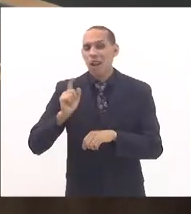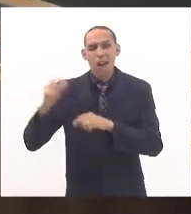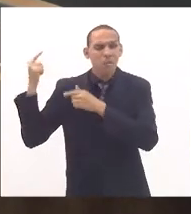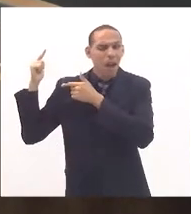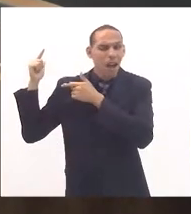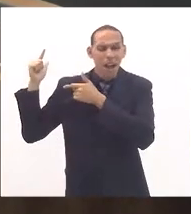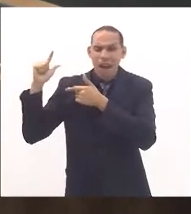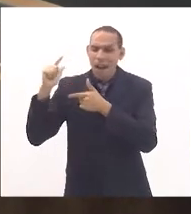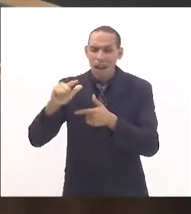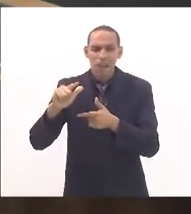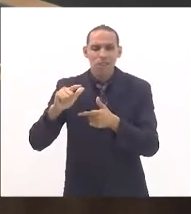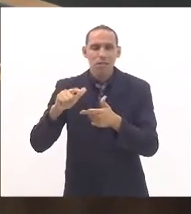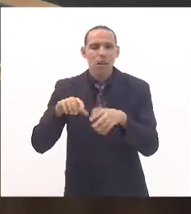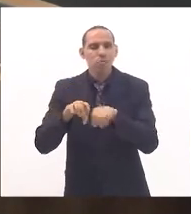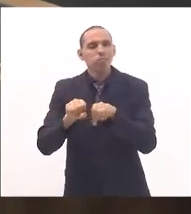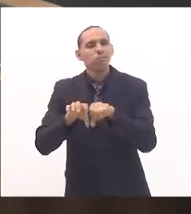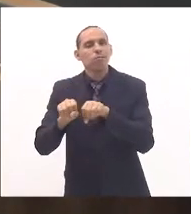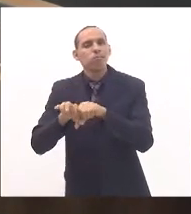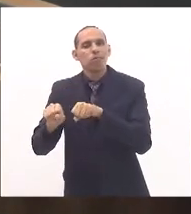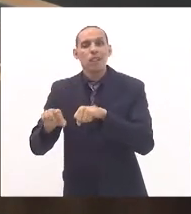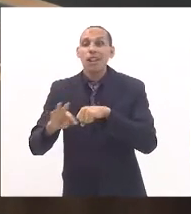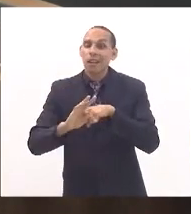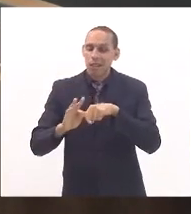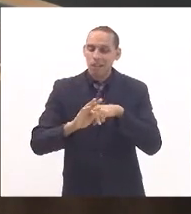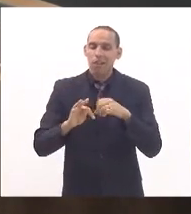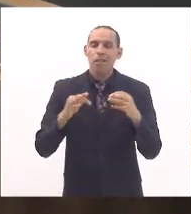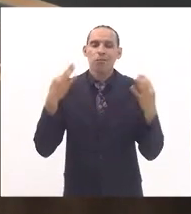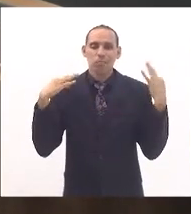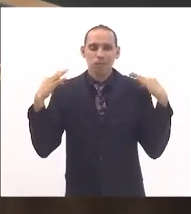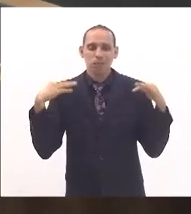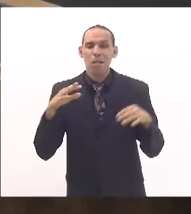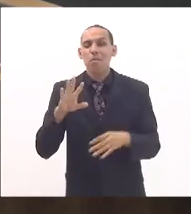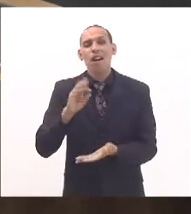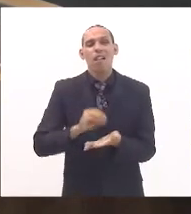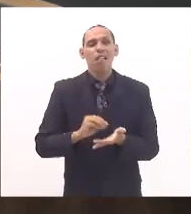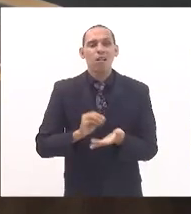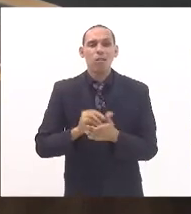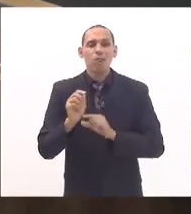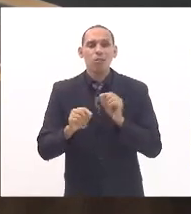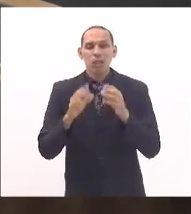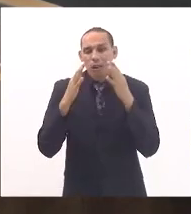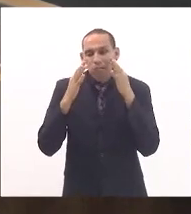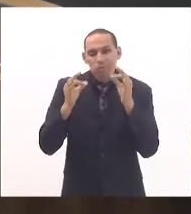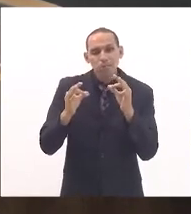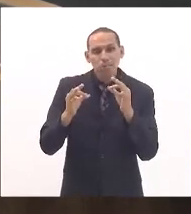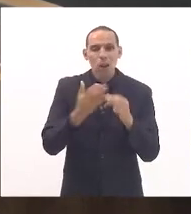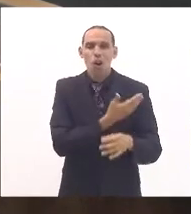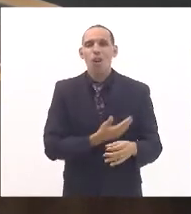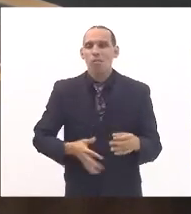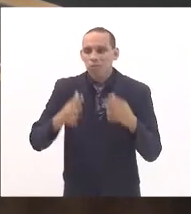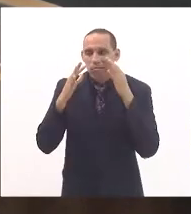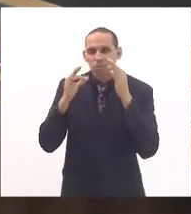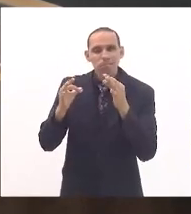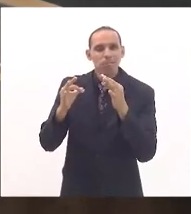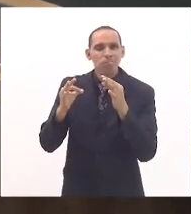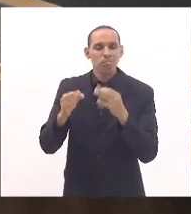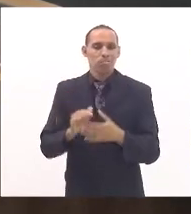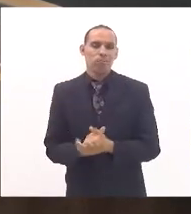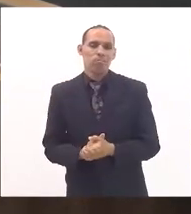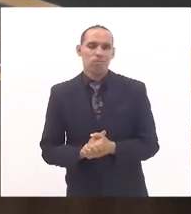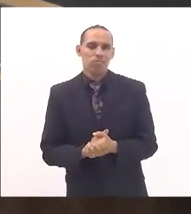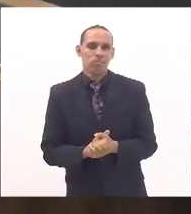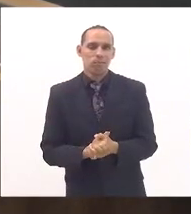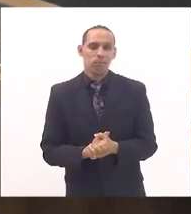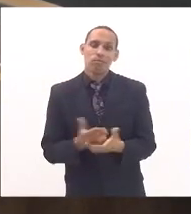tradicionalíssimo na formação de técnicos em turismo, mas está faltando uma escuta maior do governo com relação a esse curso. O